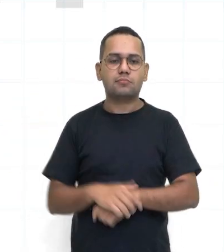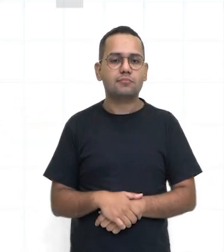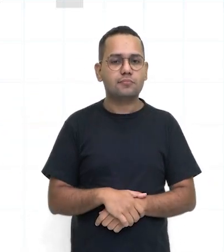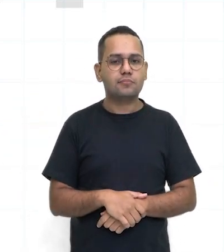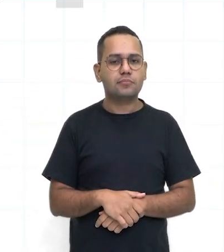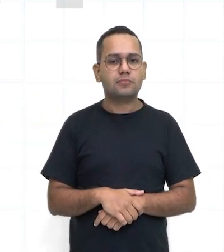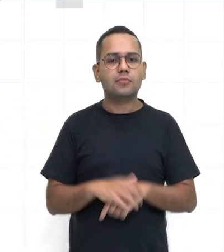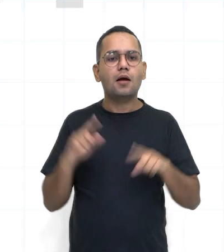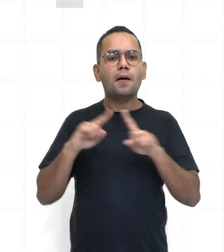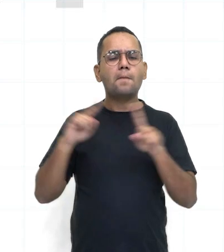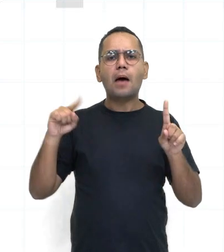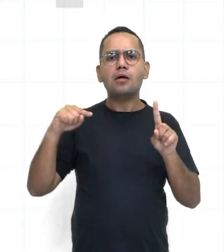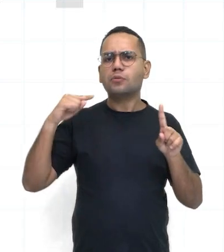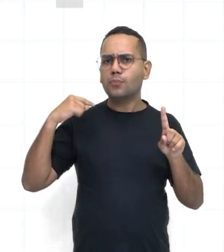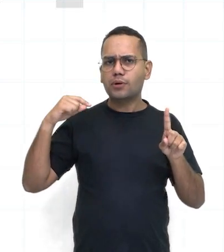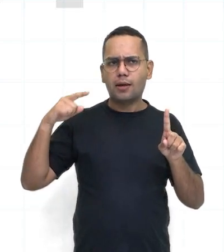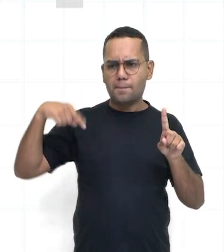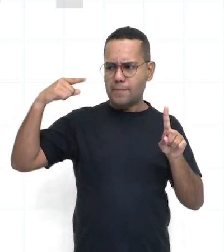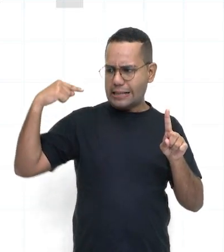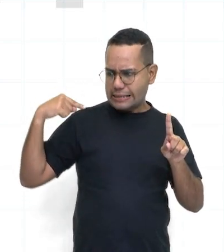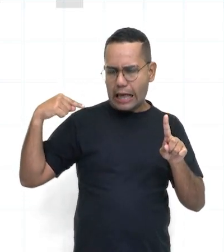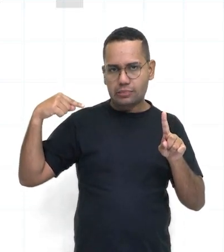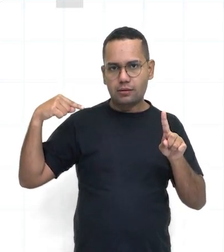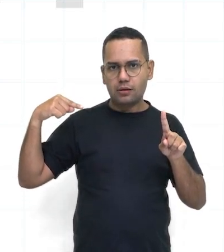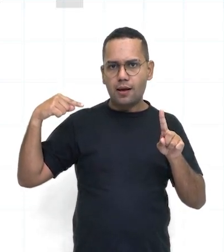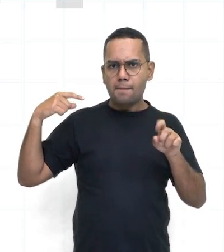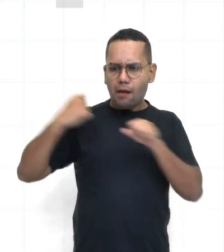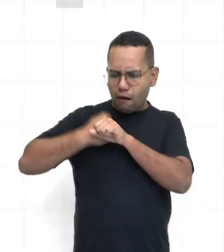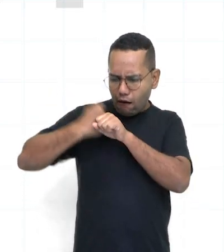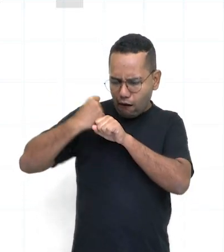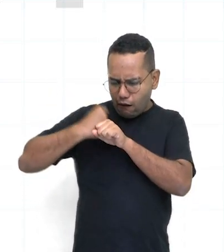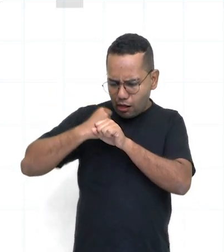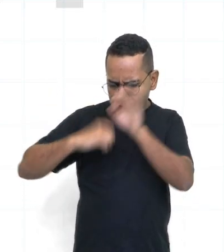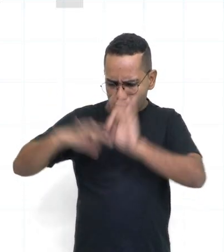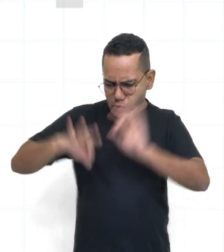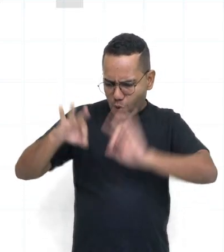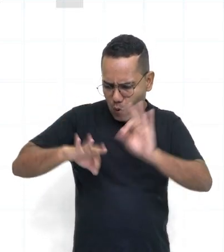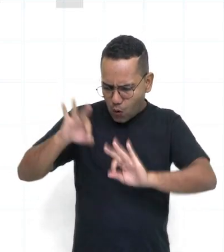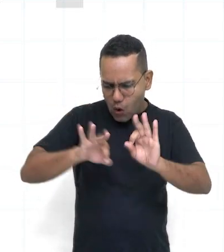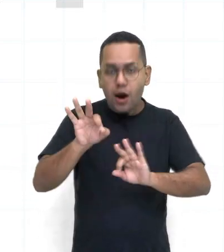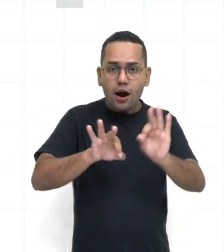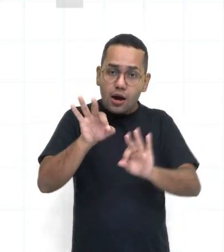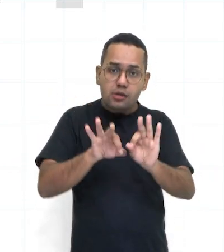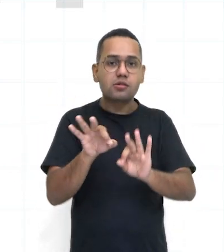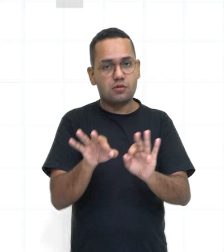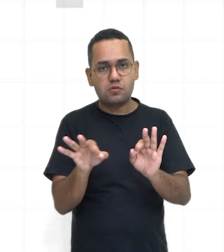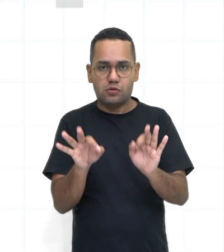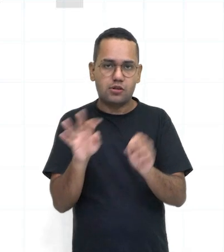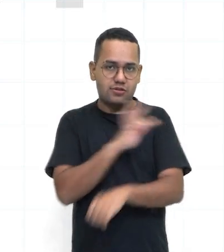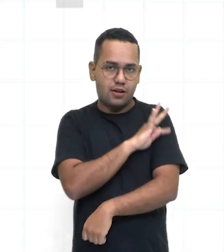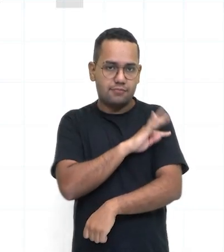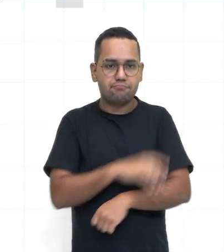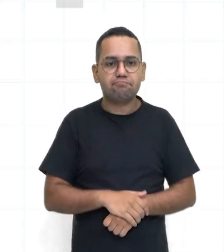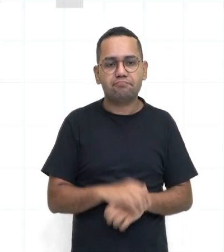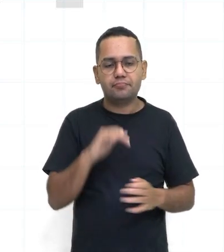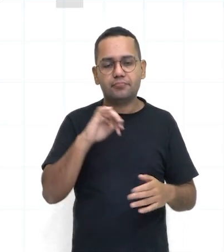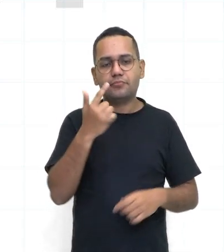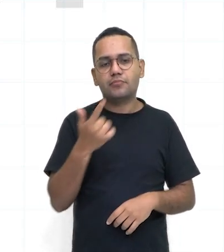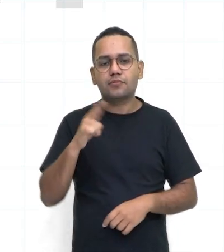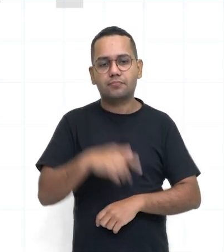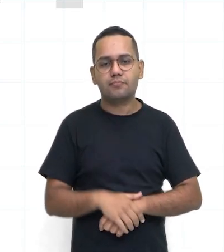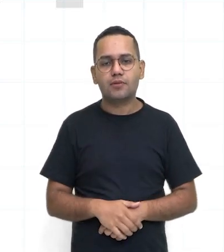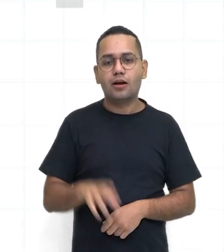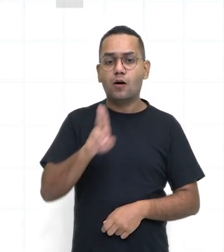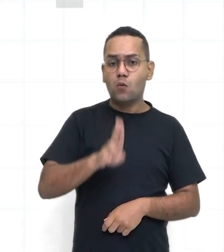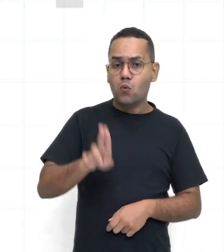desenvolvidas ao longo dos séculos e pelas academias. O uso de tutus e figurinos